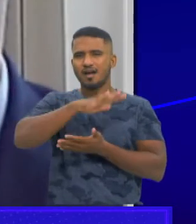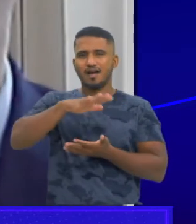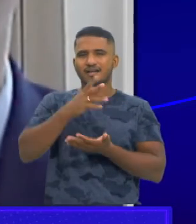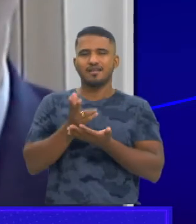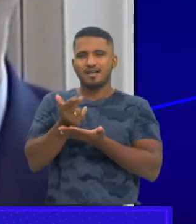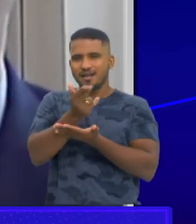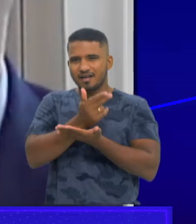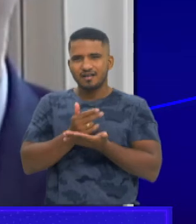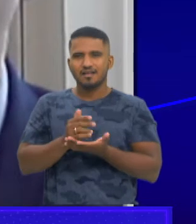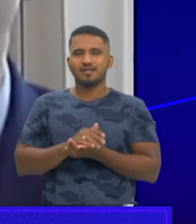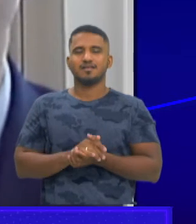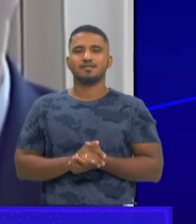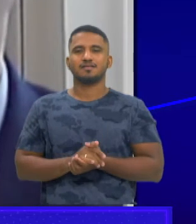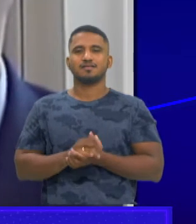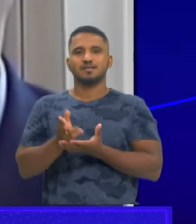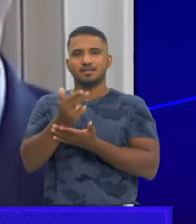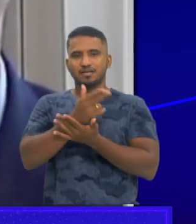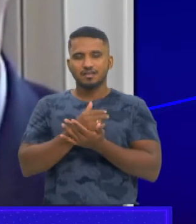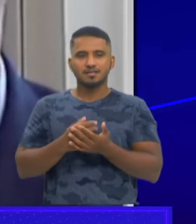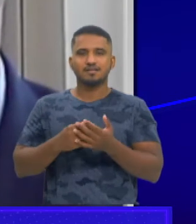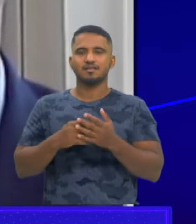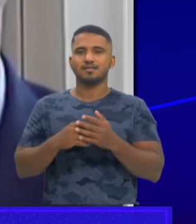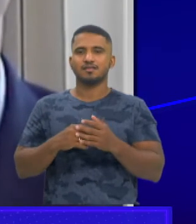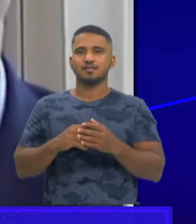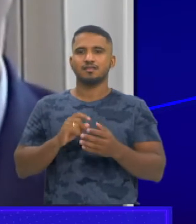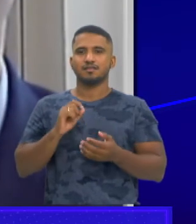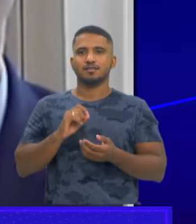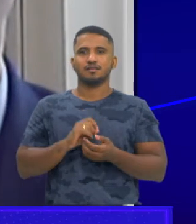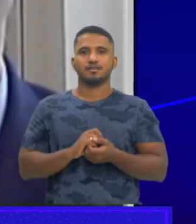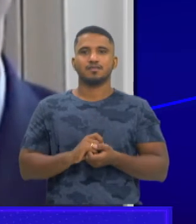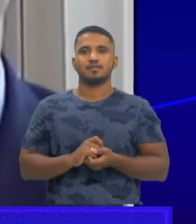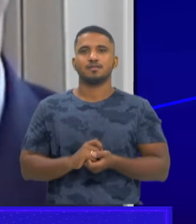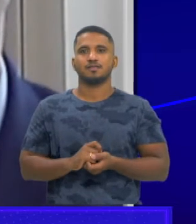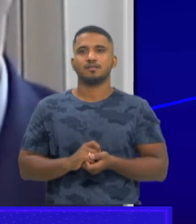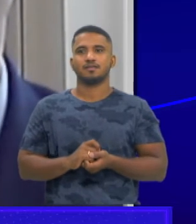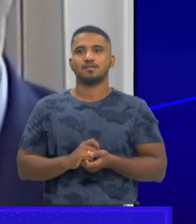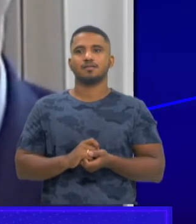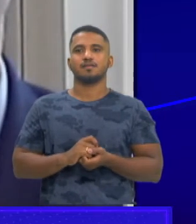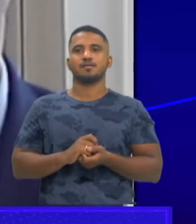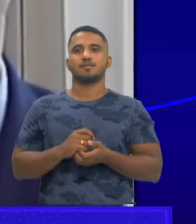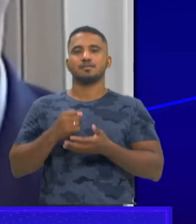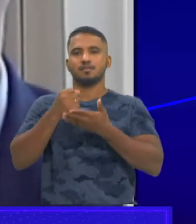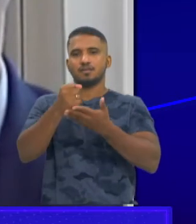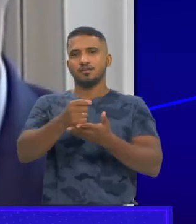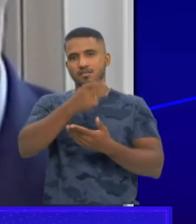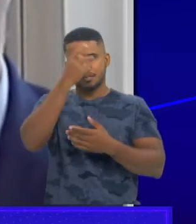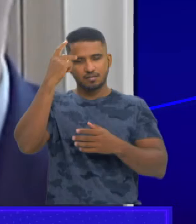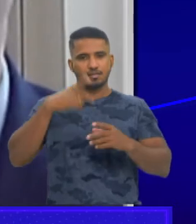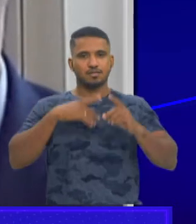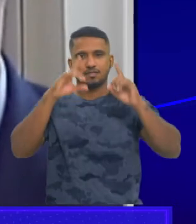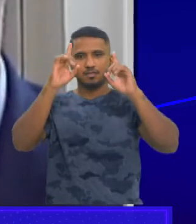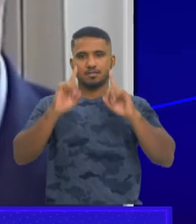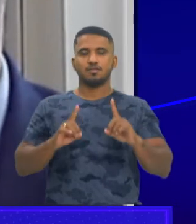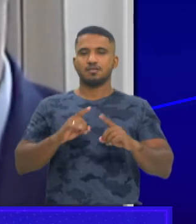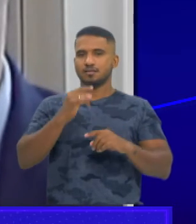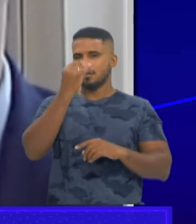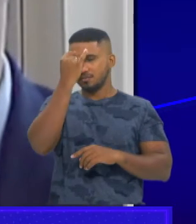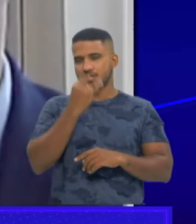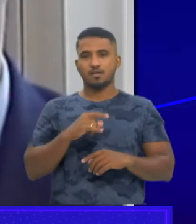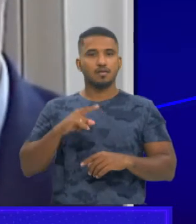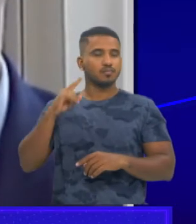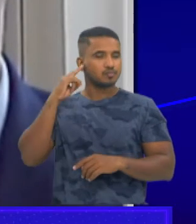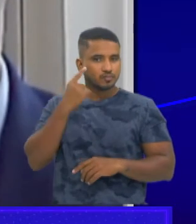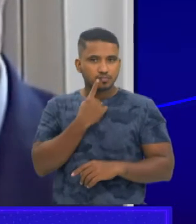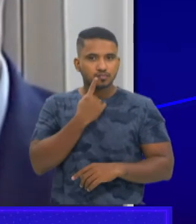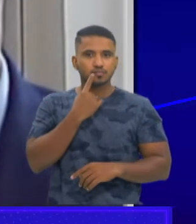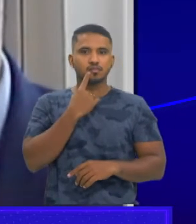dentro desse campo da arte, né? Da Sim. arte, da estética, visando beneficiar as pessoas com